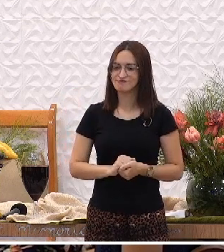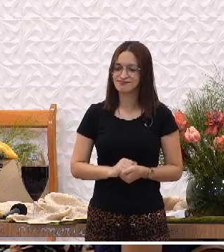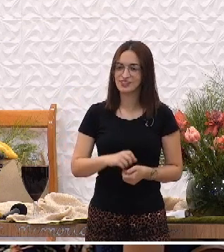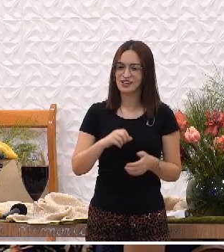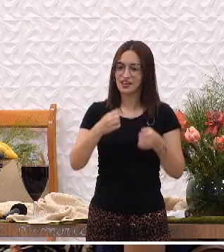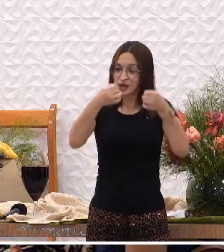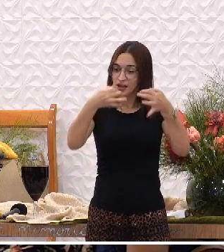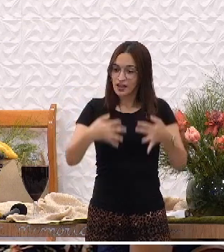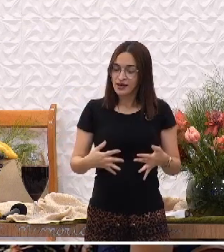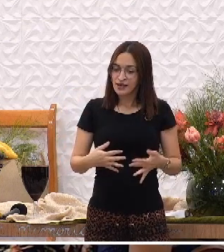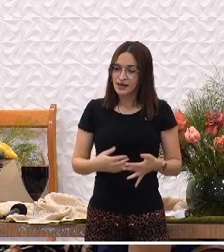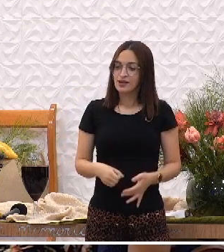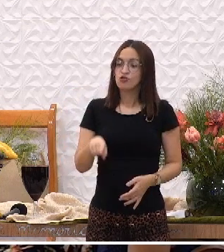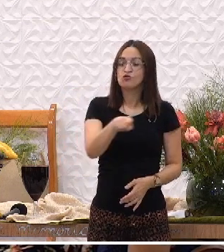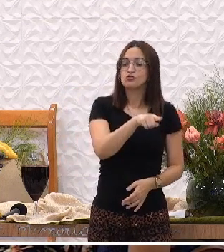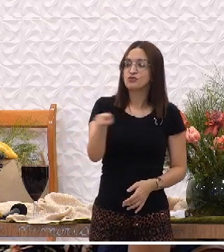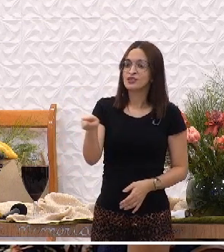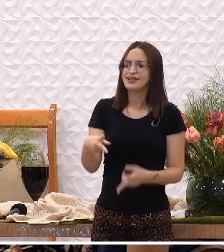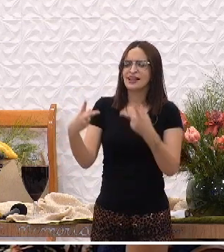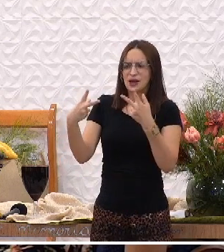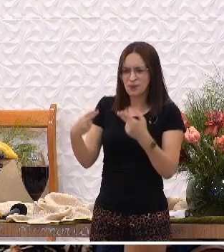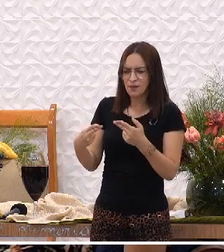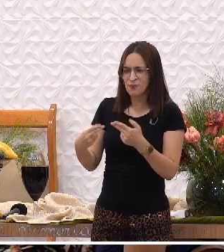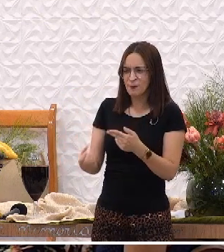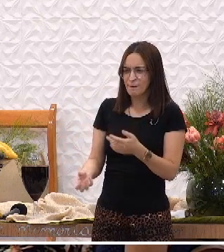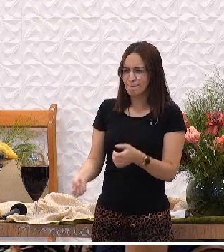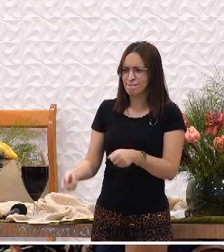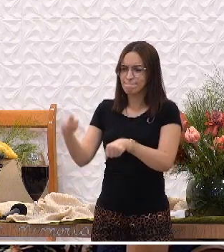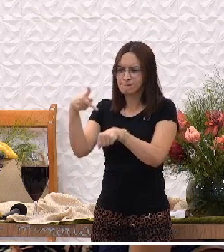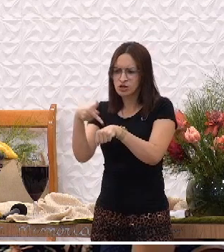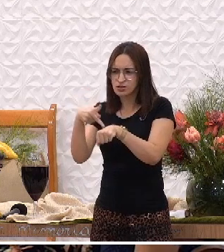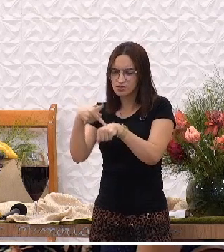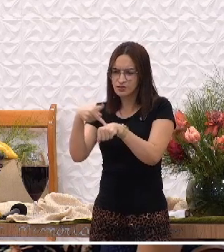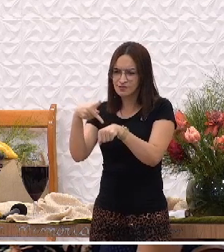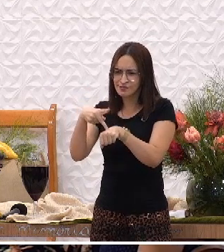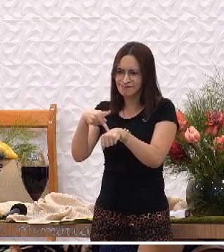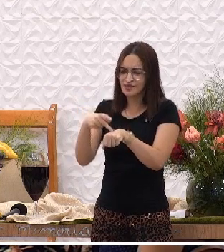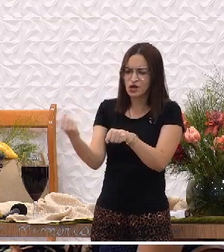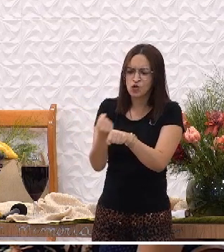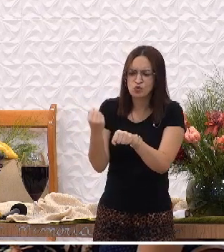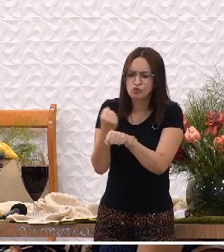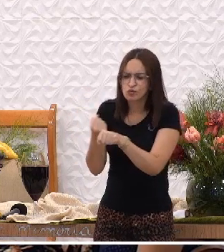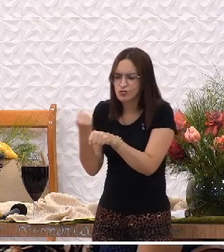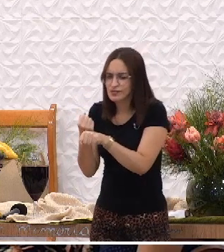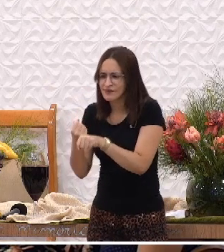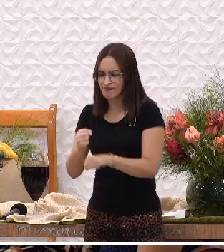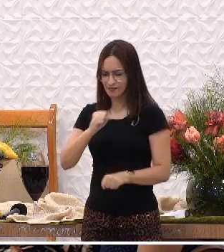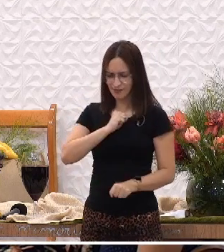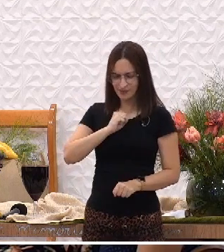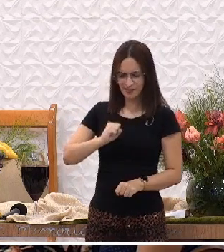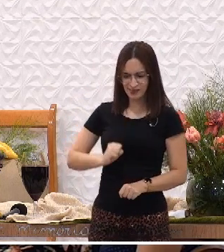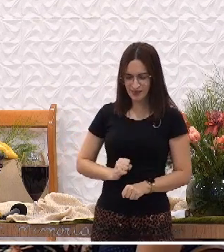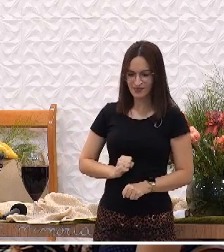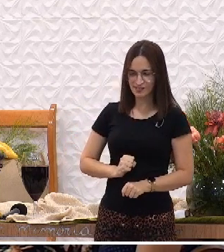vocês, como pedras que vivem, são edificados casa espiritual para serem sacerdócio santo, a fim de oferecerem